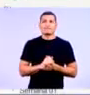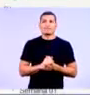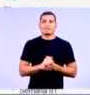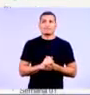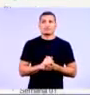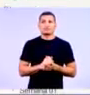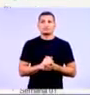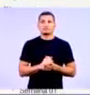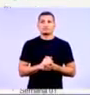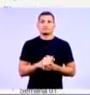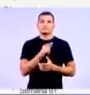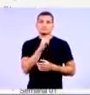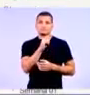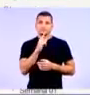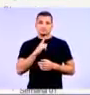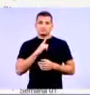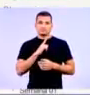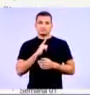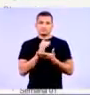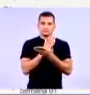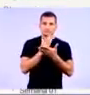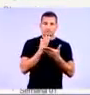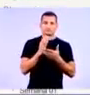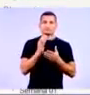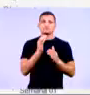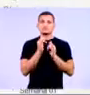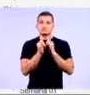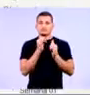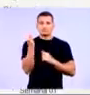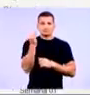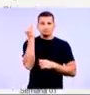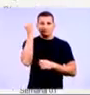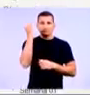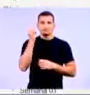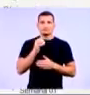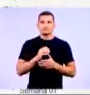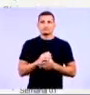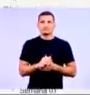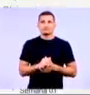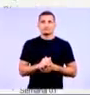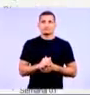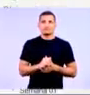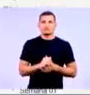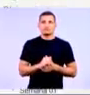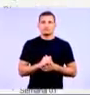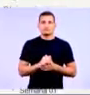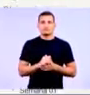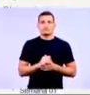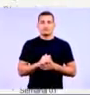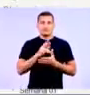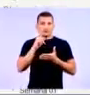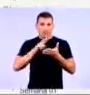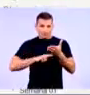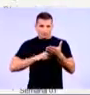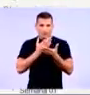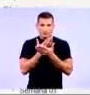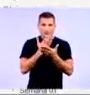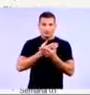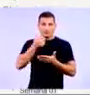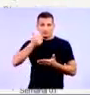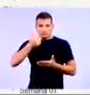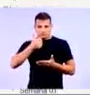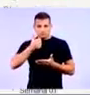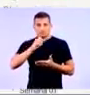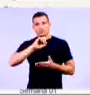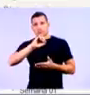E aqui nós temos algumas informações importantes, como após a leitura da aula 1, né, ou